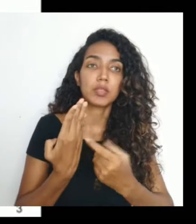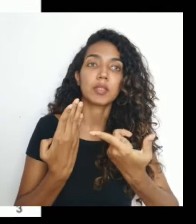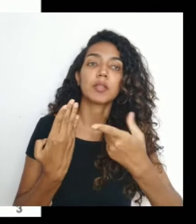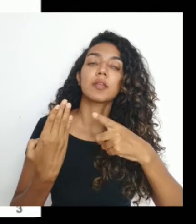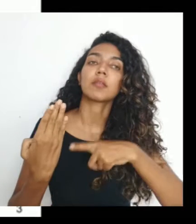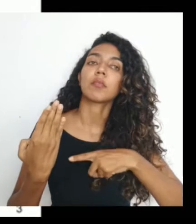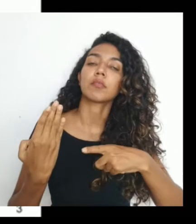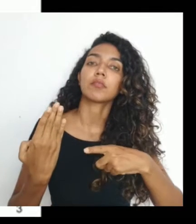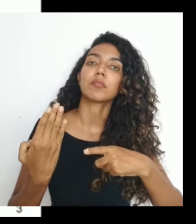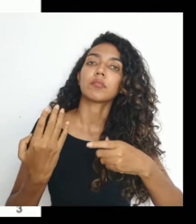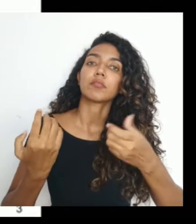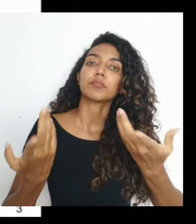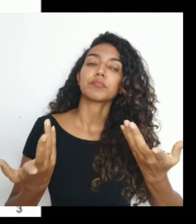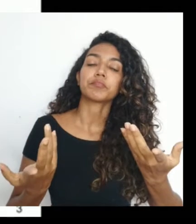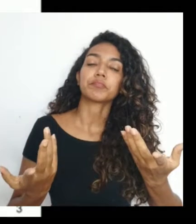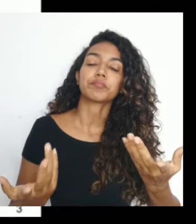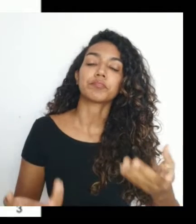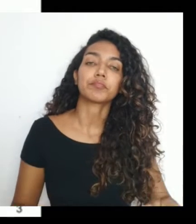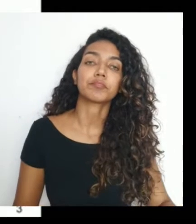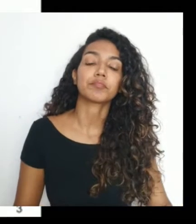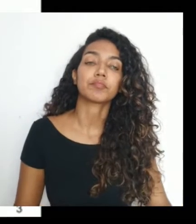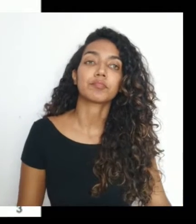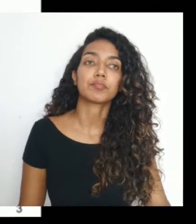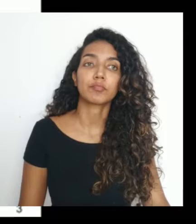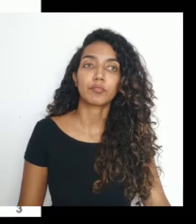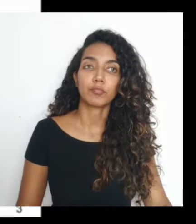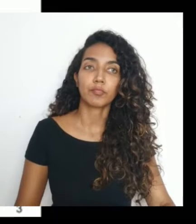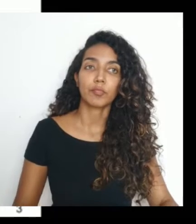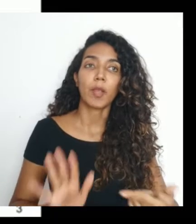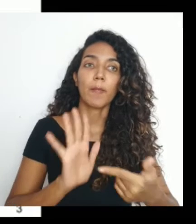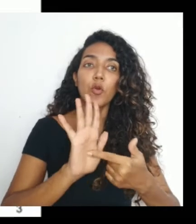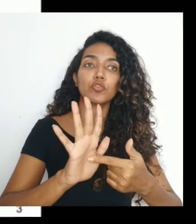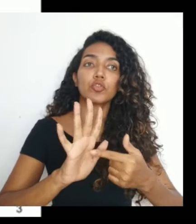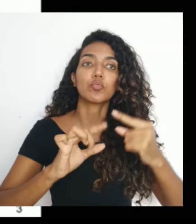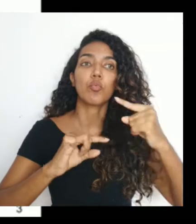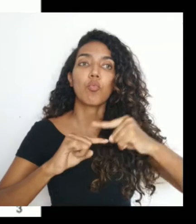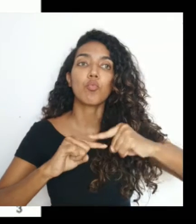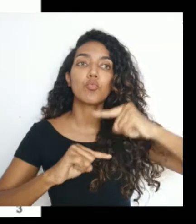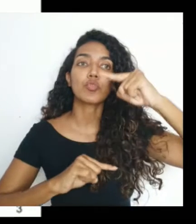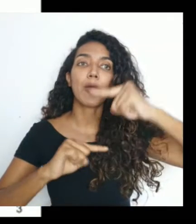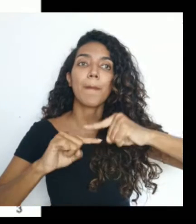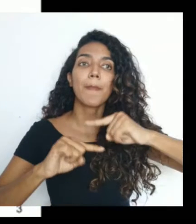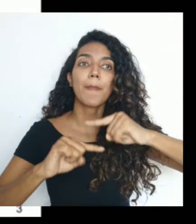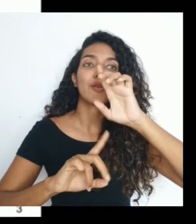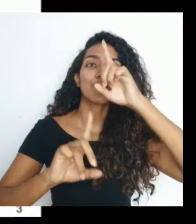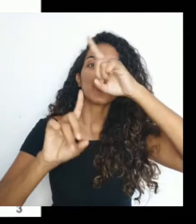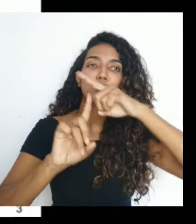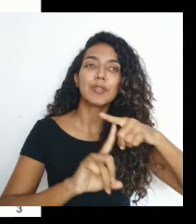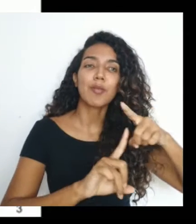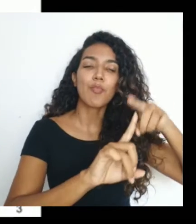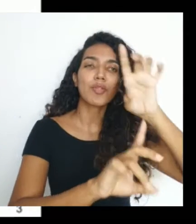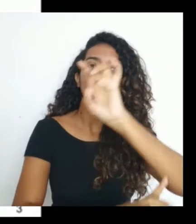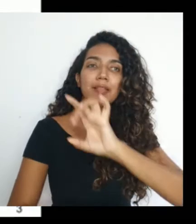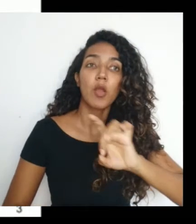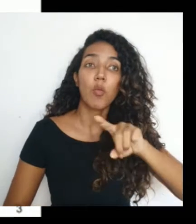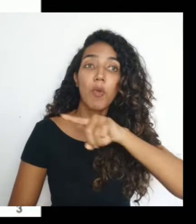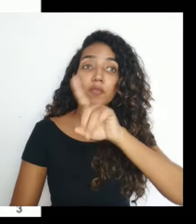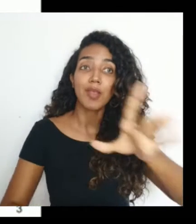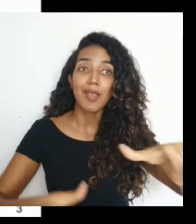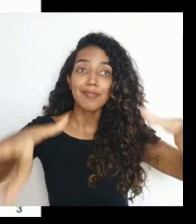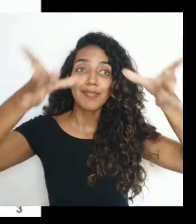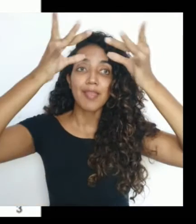types, e todos os tamanhos de cada um dos tipos. Então, para decorar de forma simples, ou se você quiser lembrar